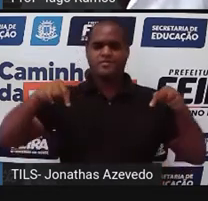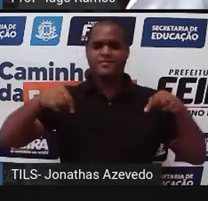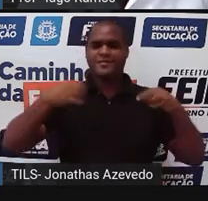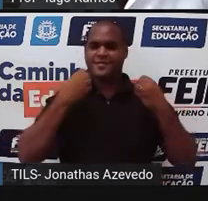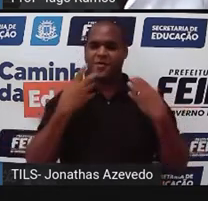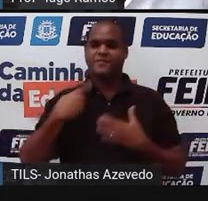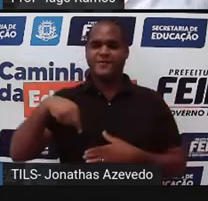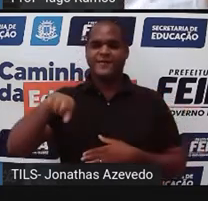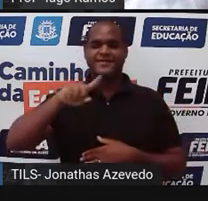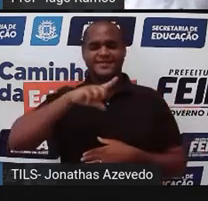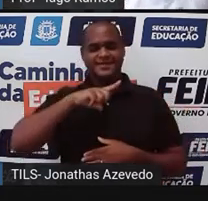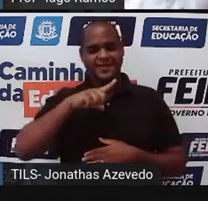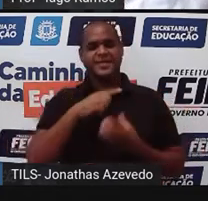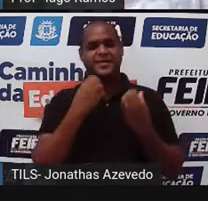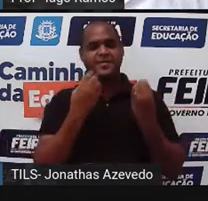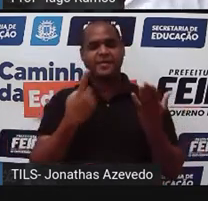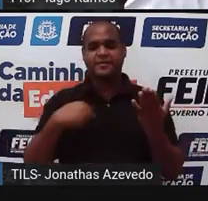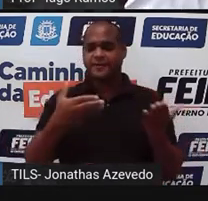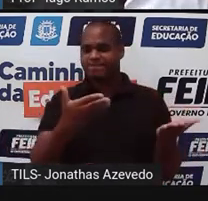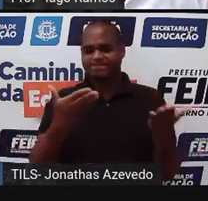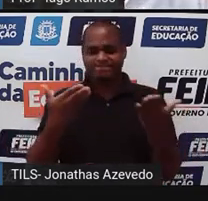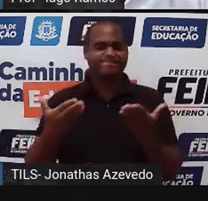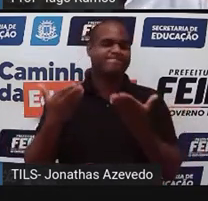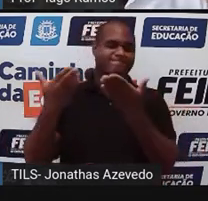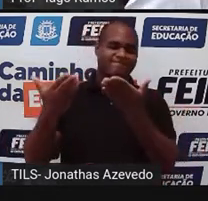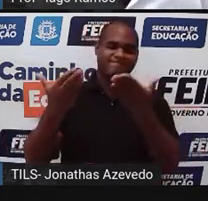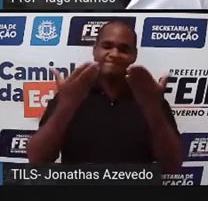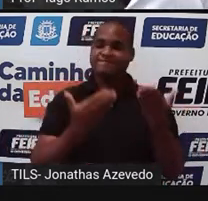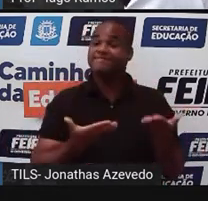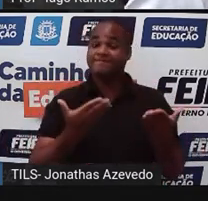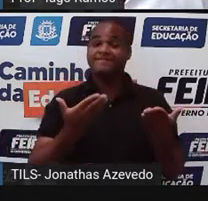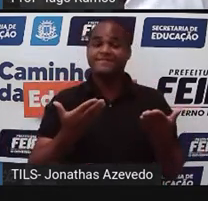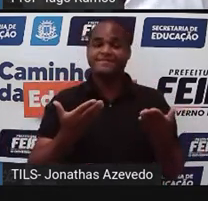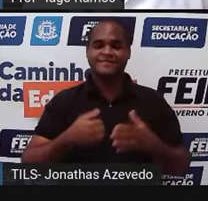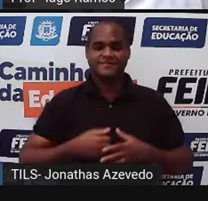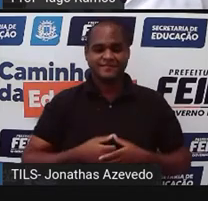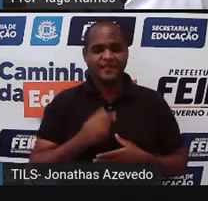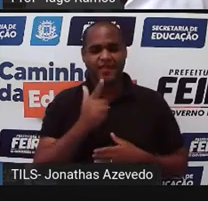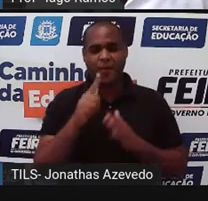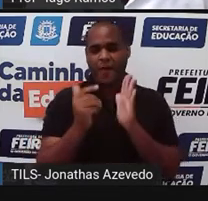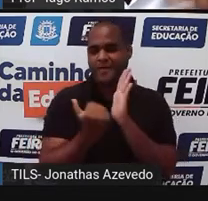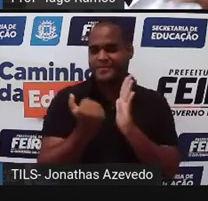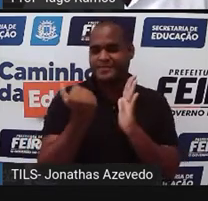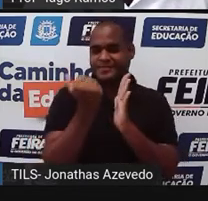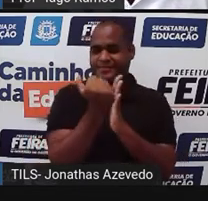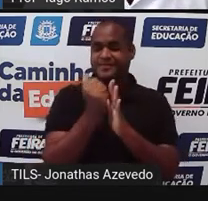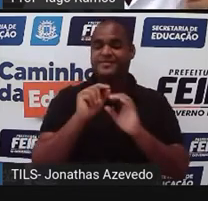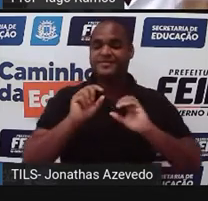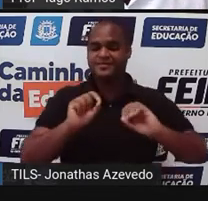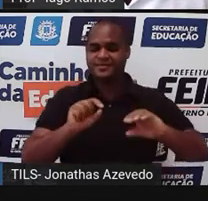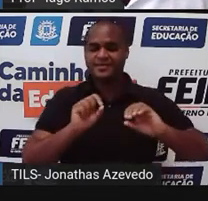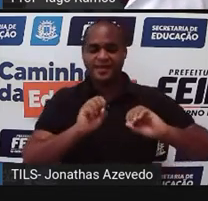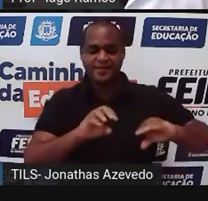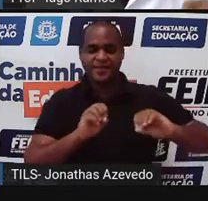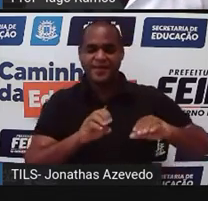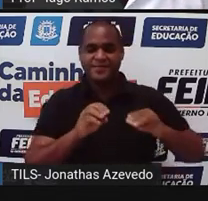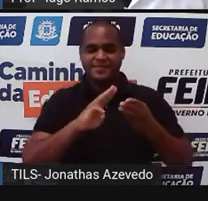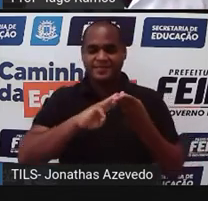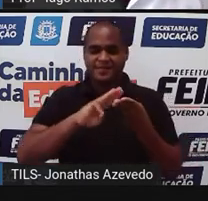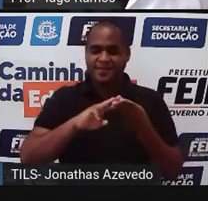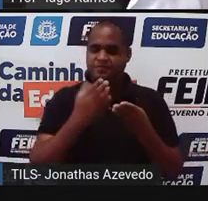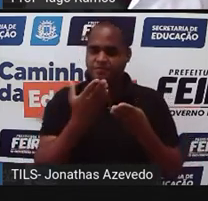tudo bem conosco seja bem-vindo seja bem-vinda mais uma aula de matemática para você